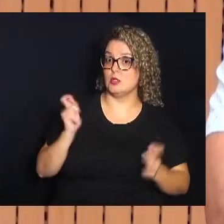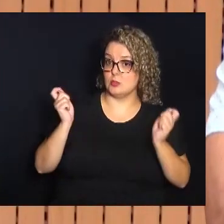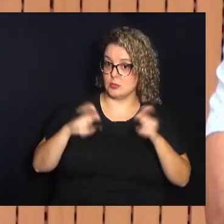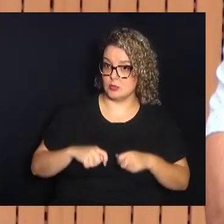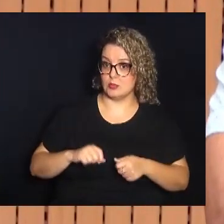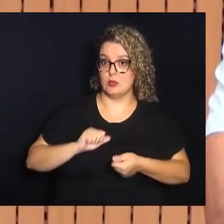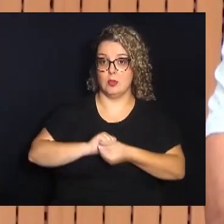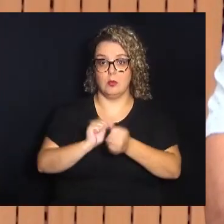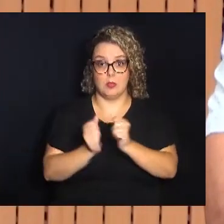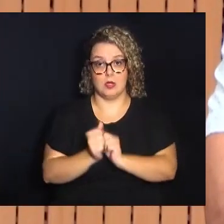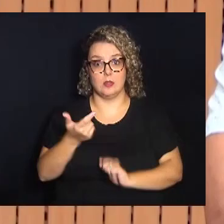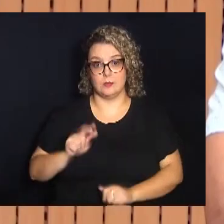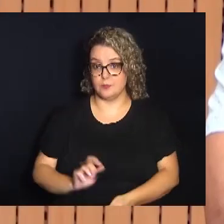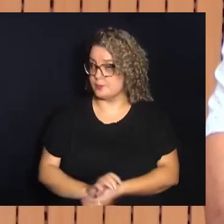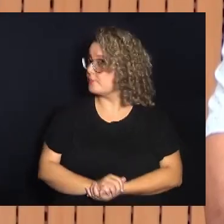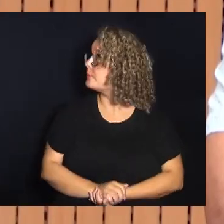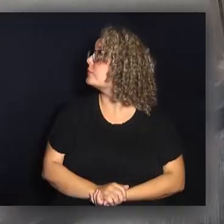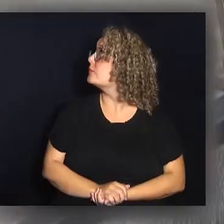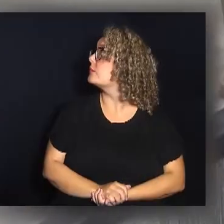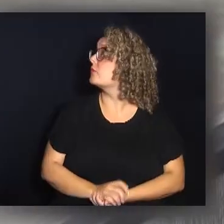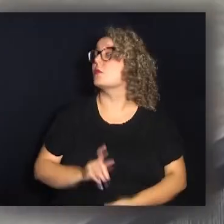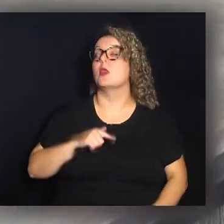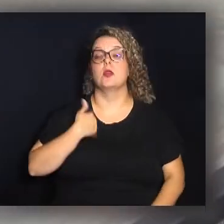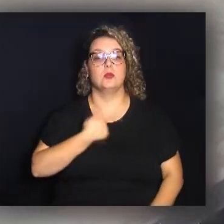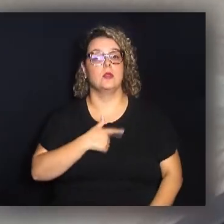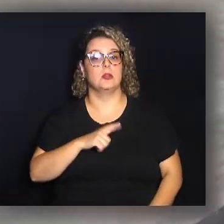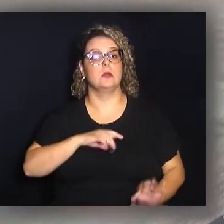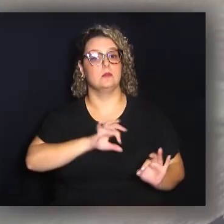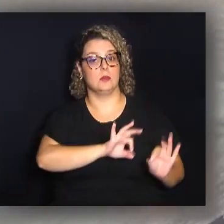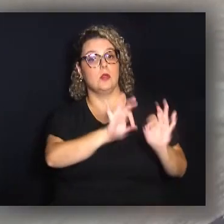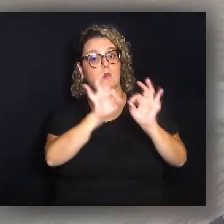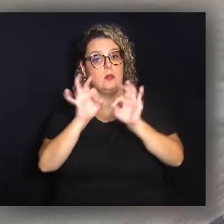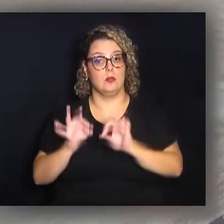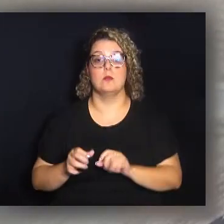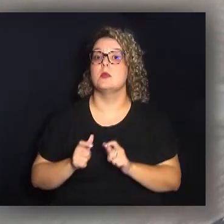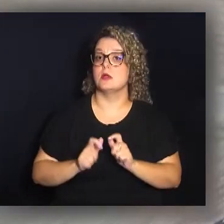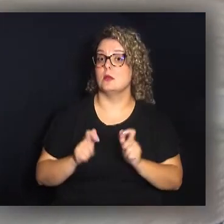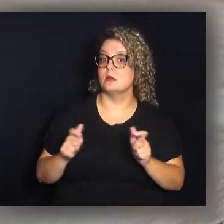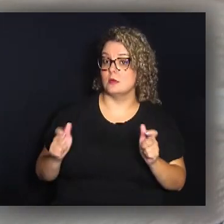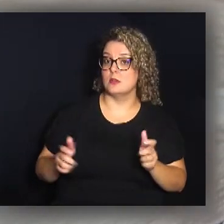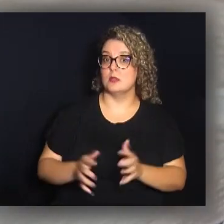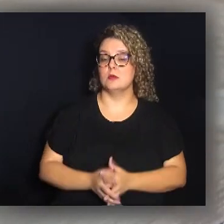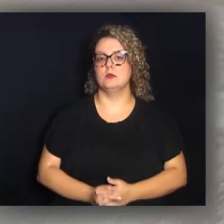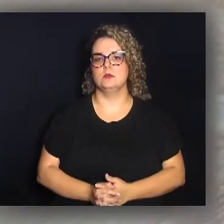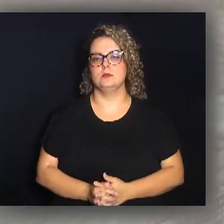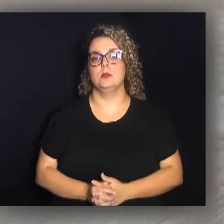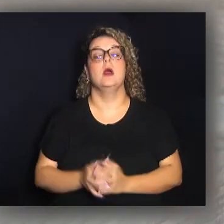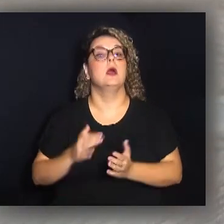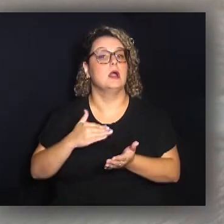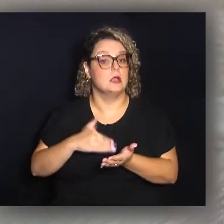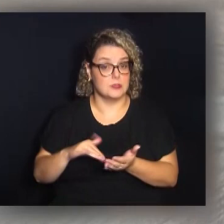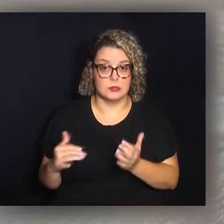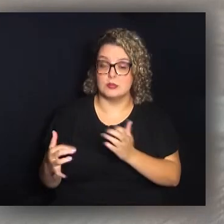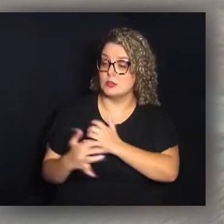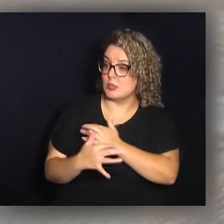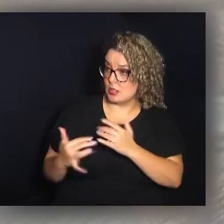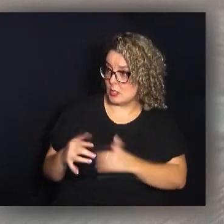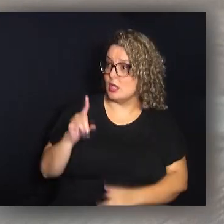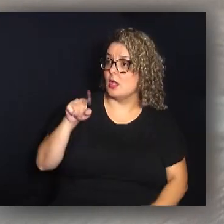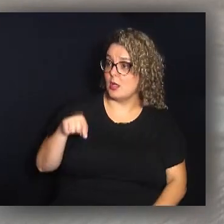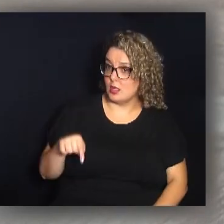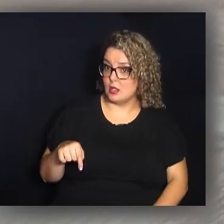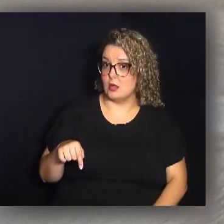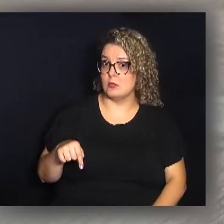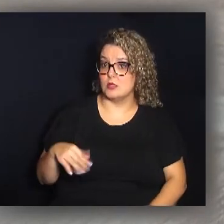importância de uma possível reestruturação. Nós temos que acompanhar o crescimento da cidade. A Secretaria de